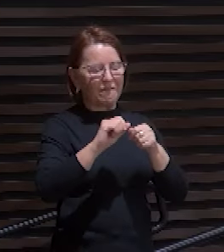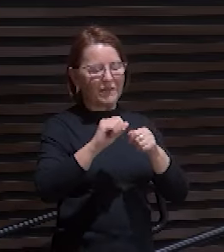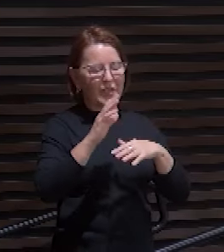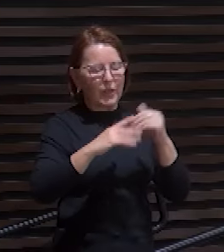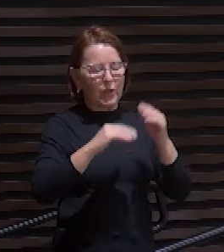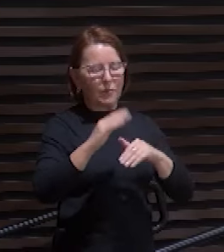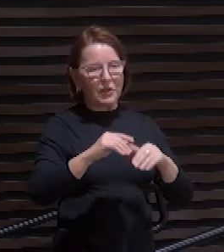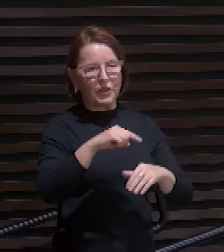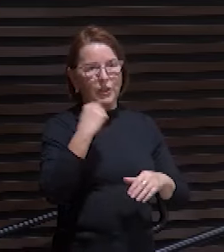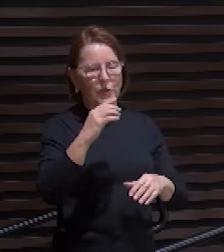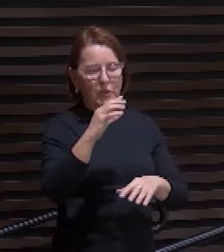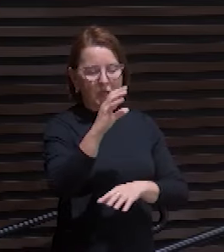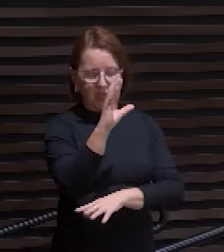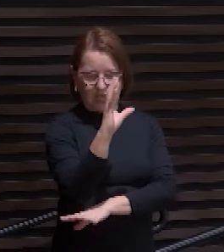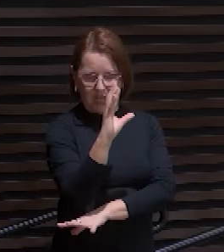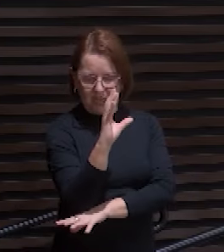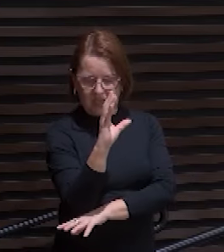do